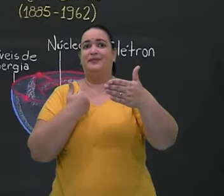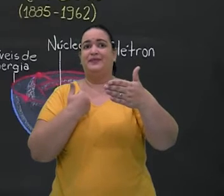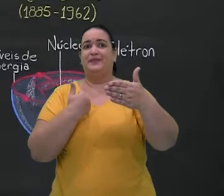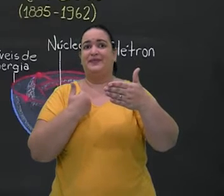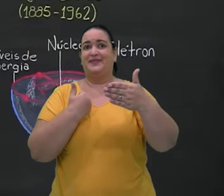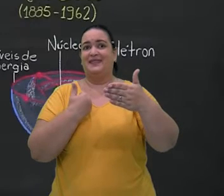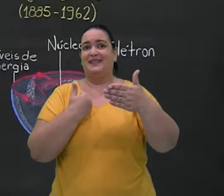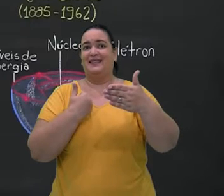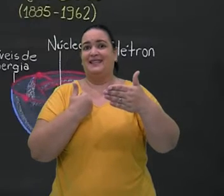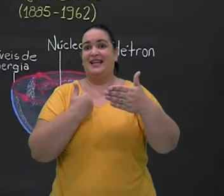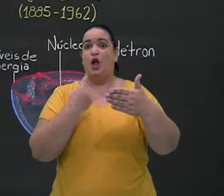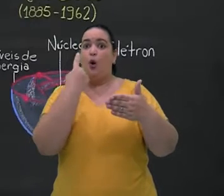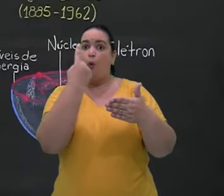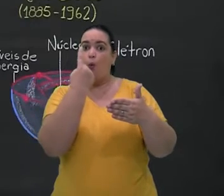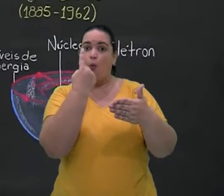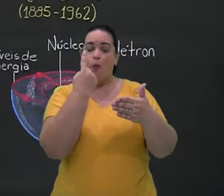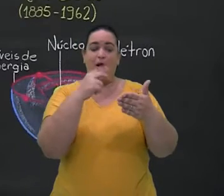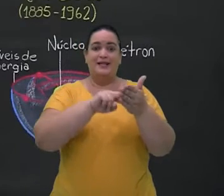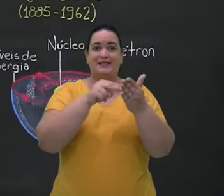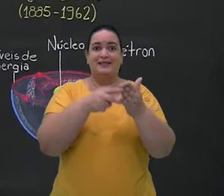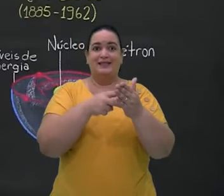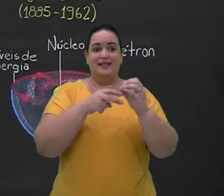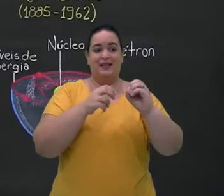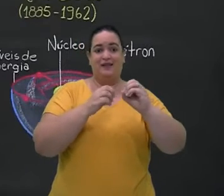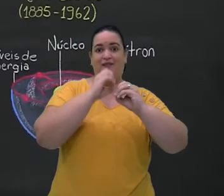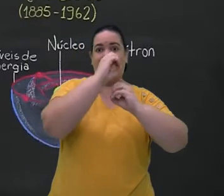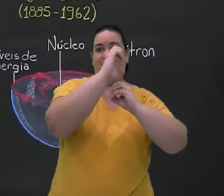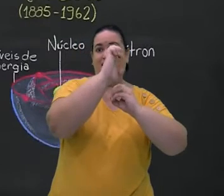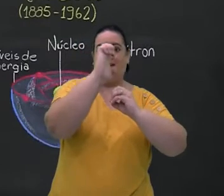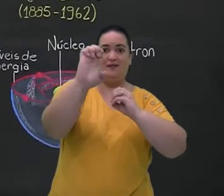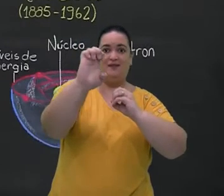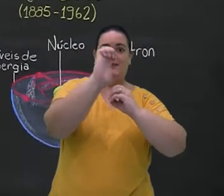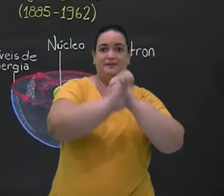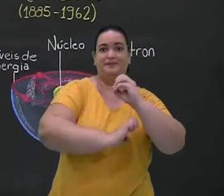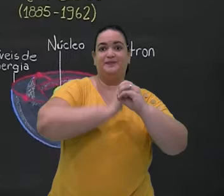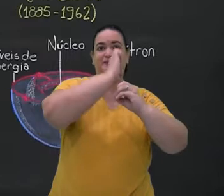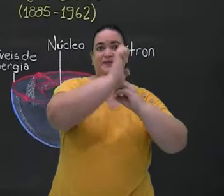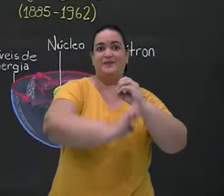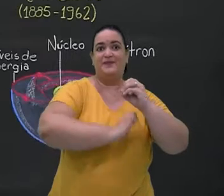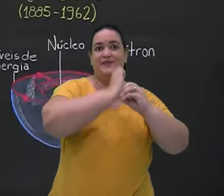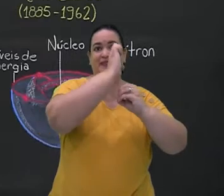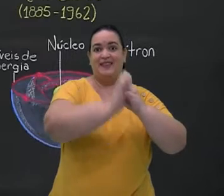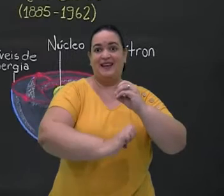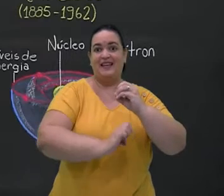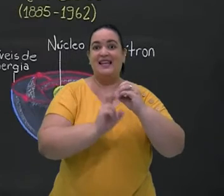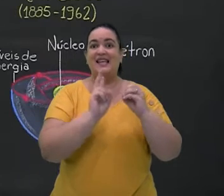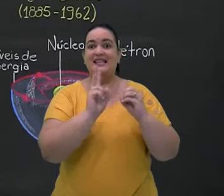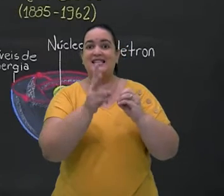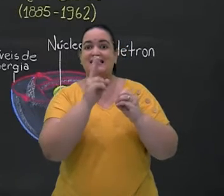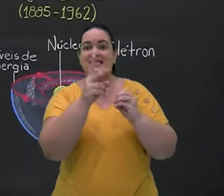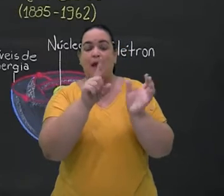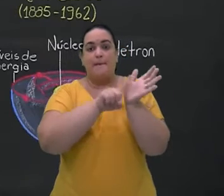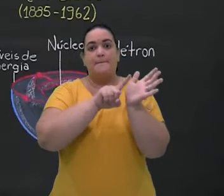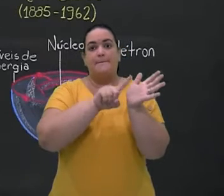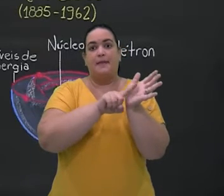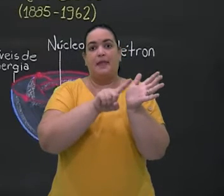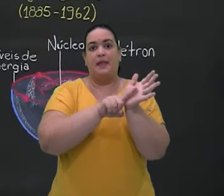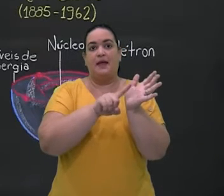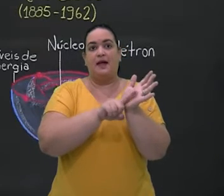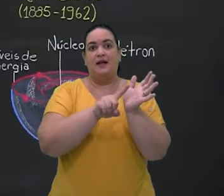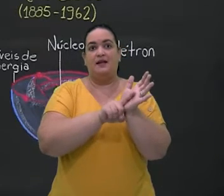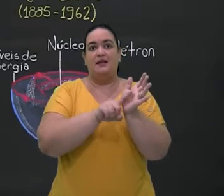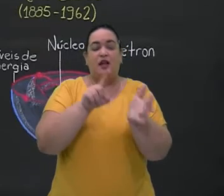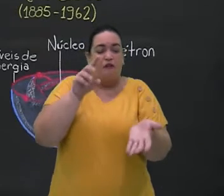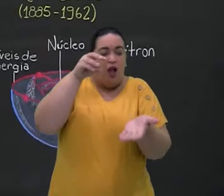de eletrosfera, aonde estão representados aqui por esses sinais negativos os elétrons, e aqui